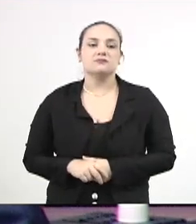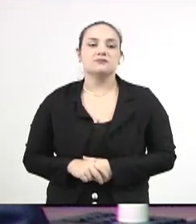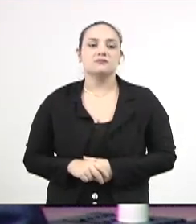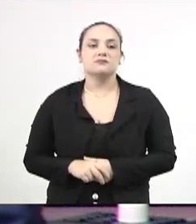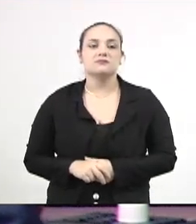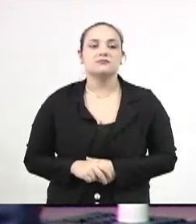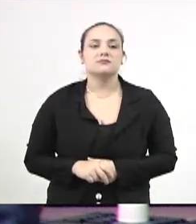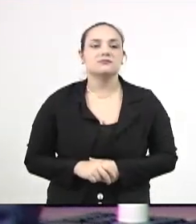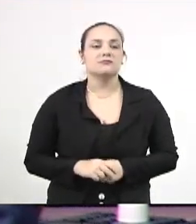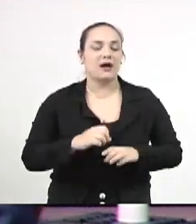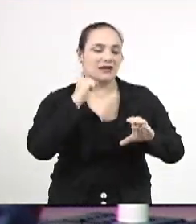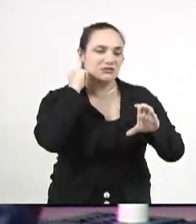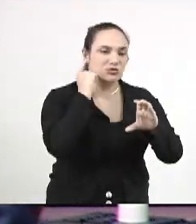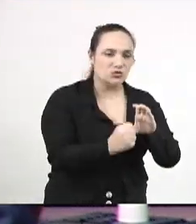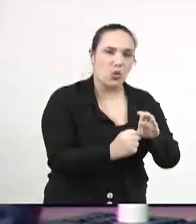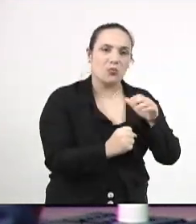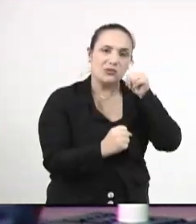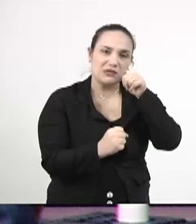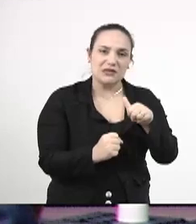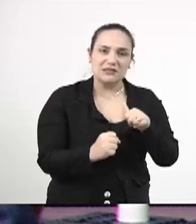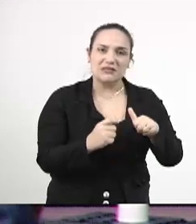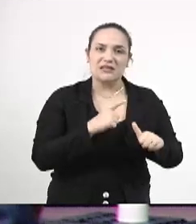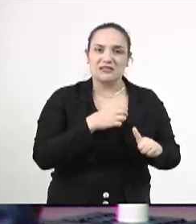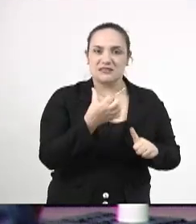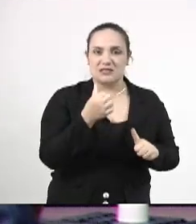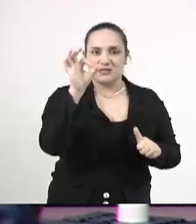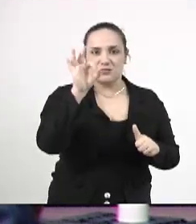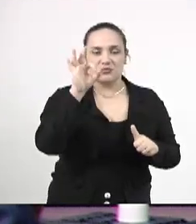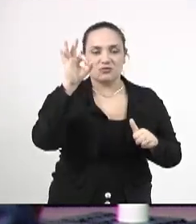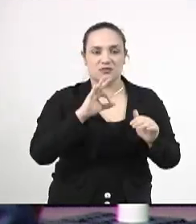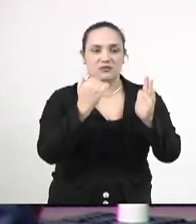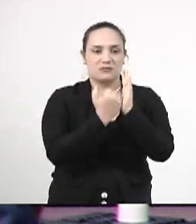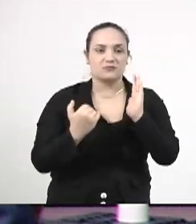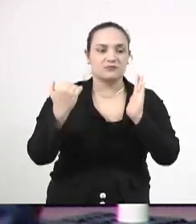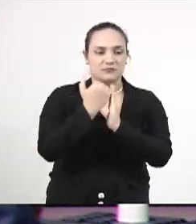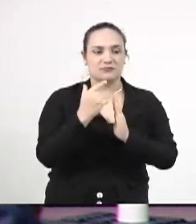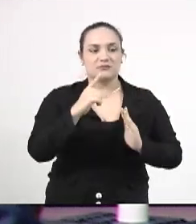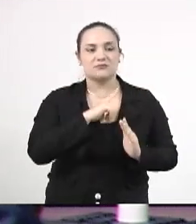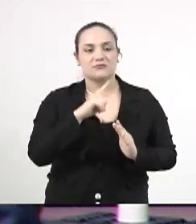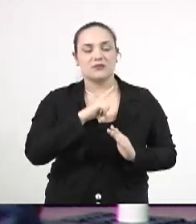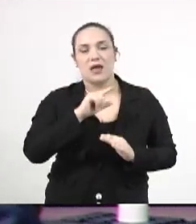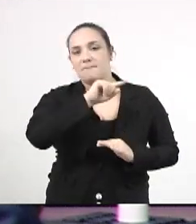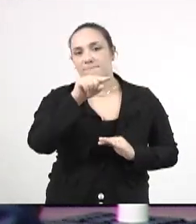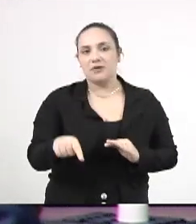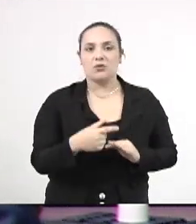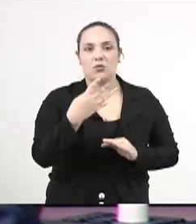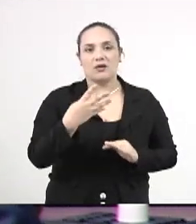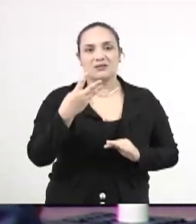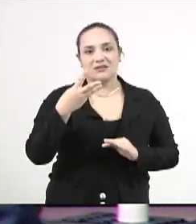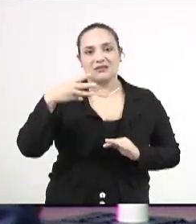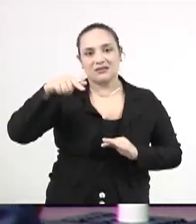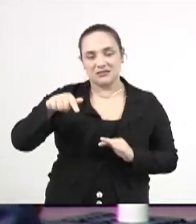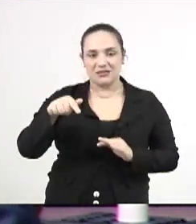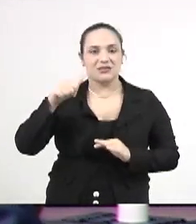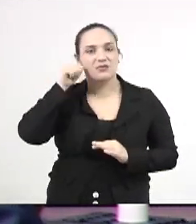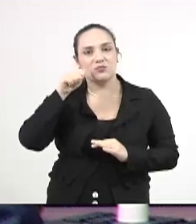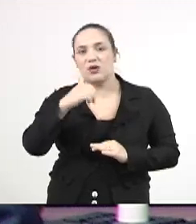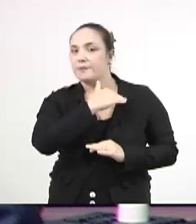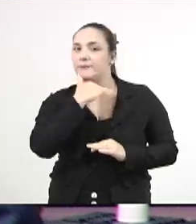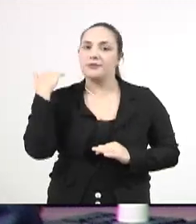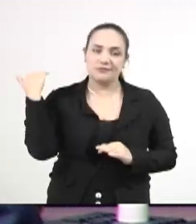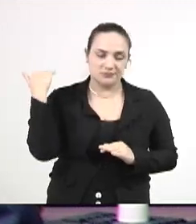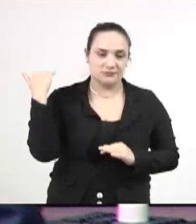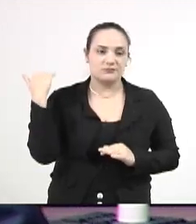que feminicídios cresceram 6%, resultando em 1.437 mulheres